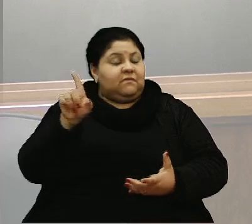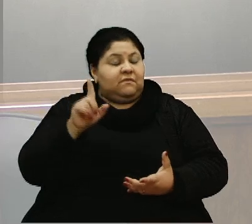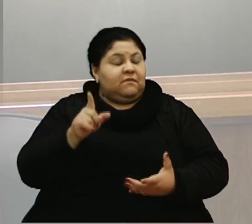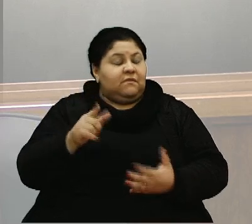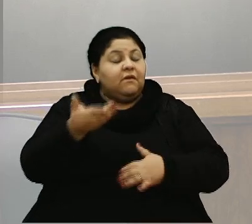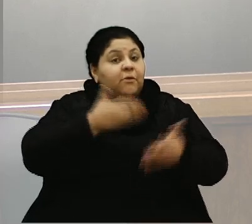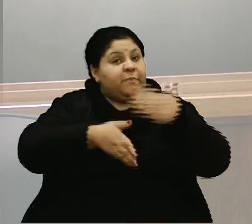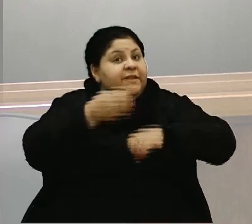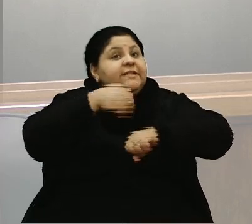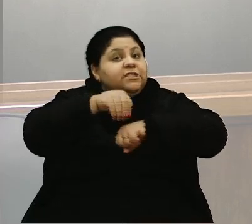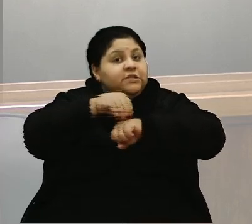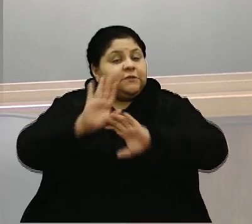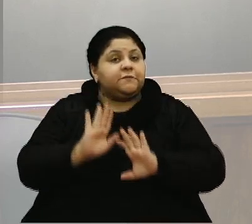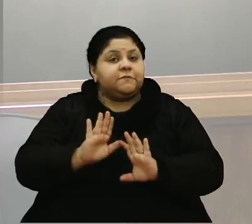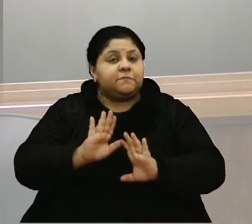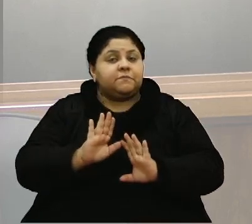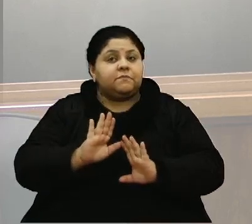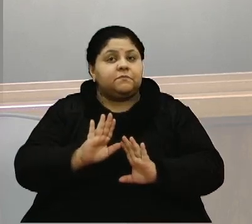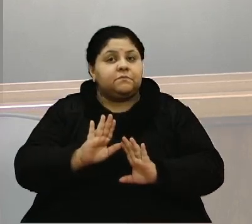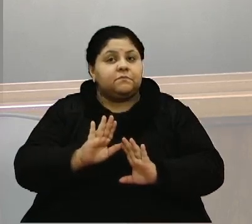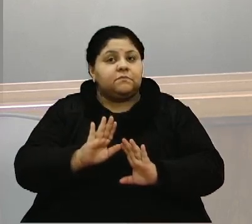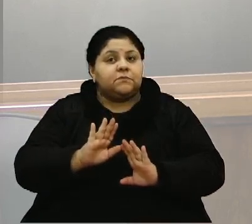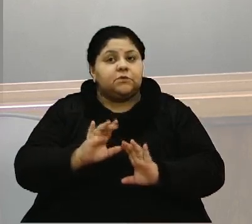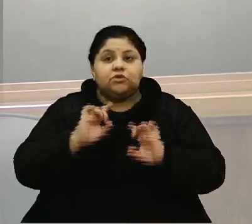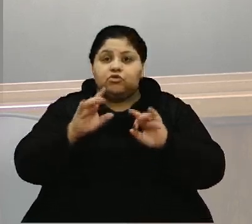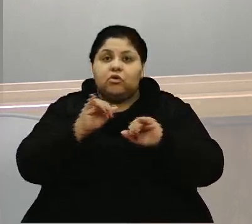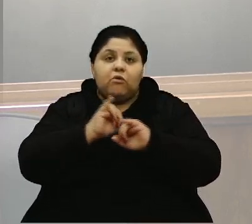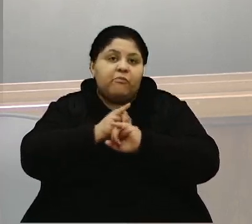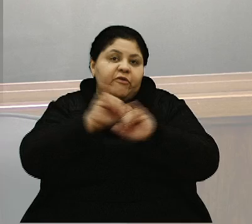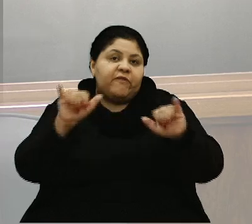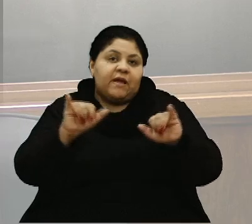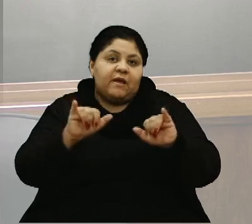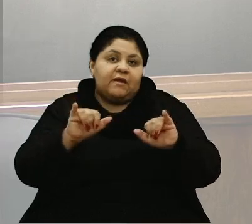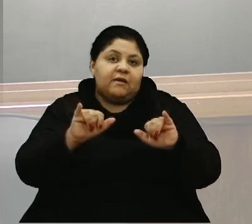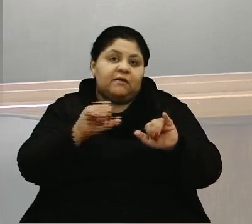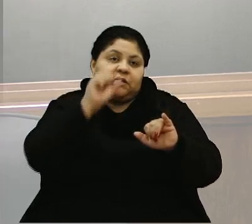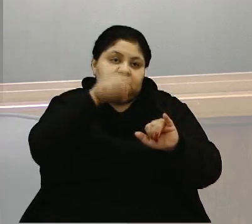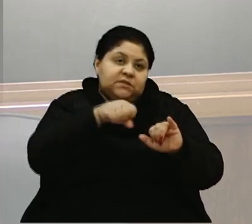atender as indicações. No mínimo dizer que farão ou não.